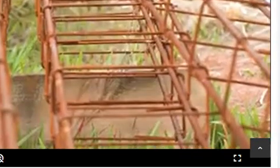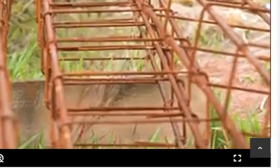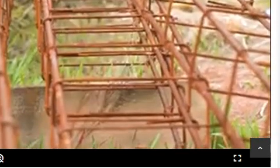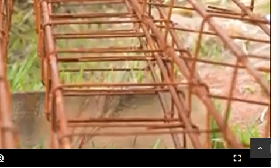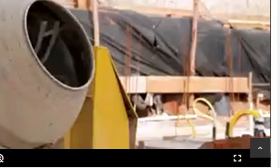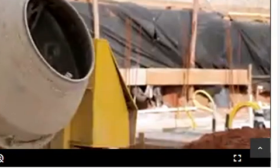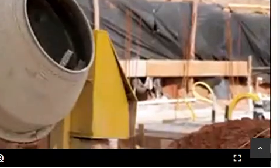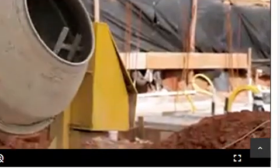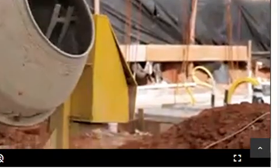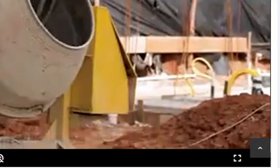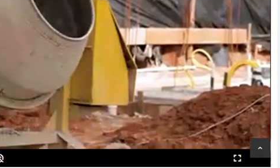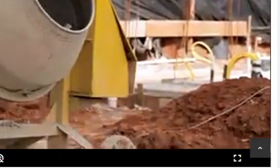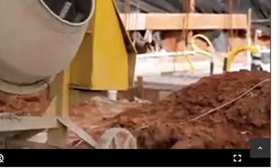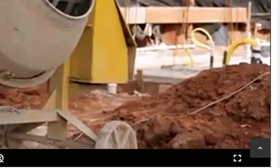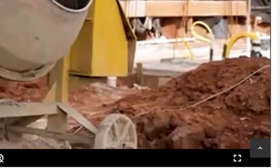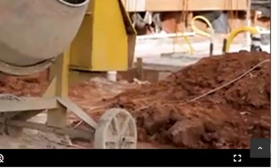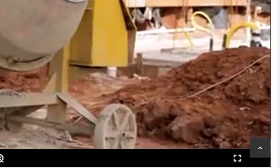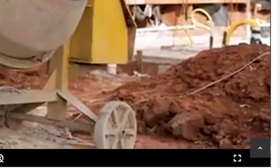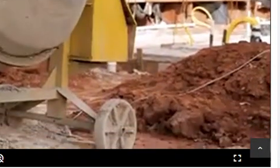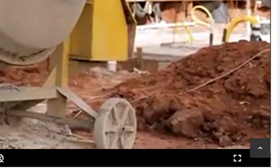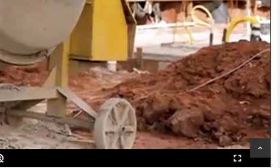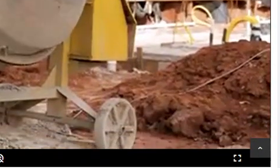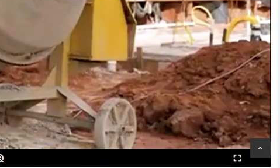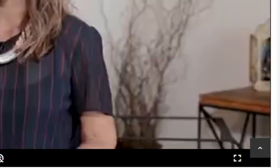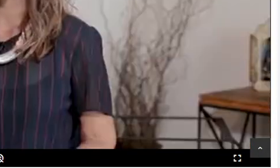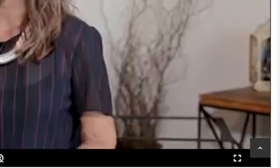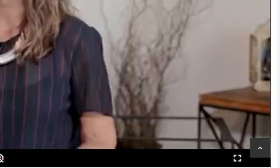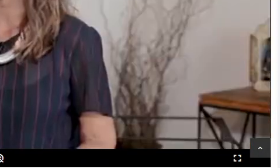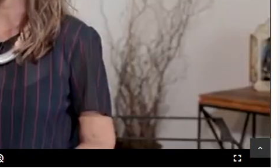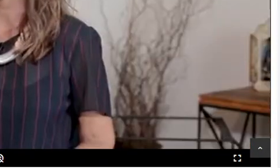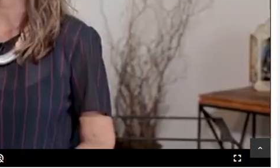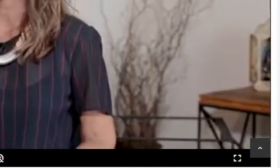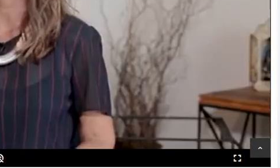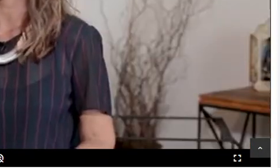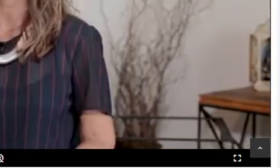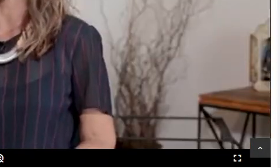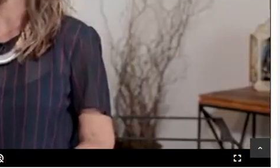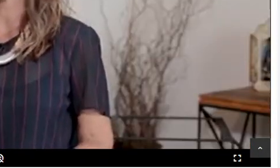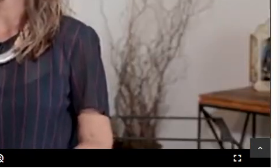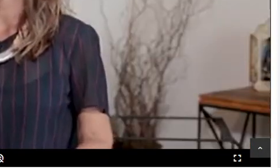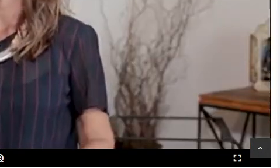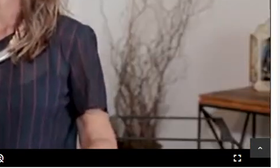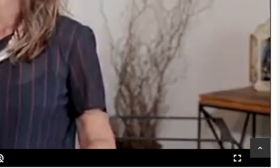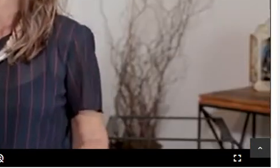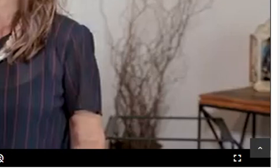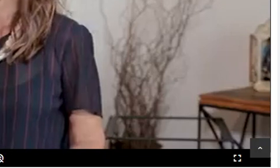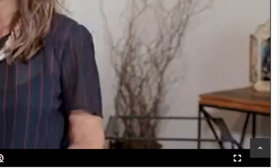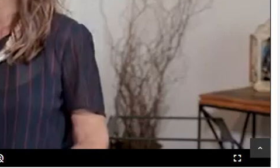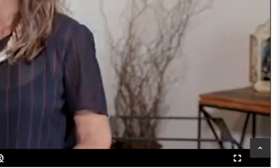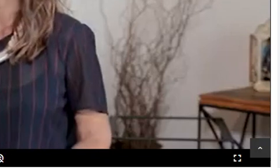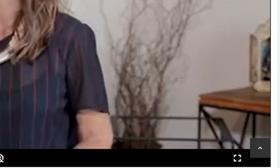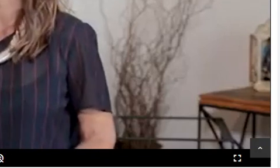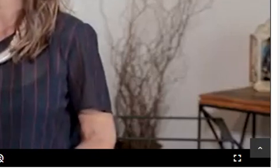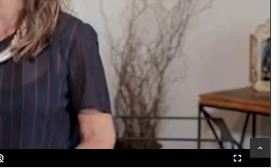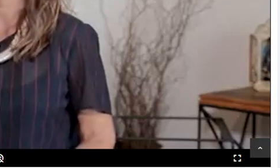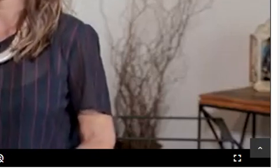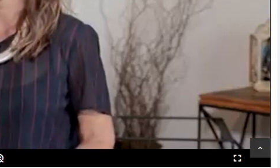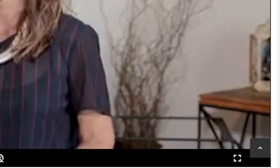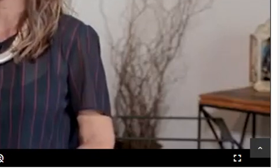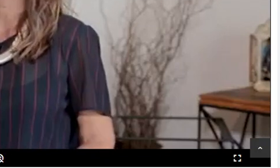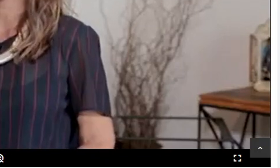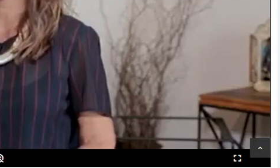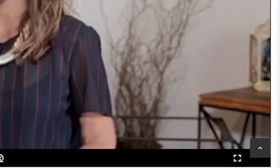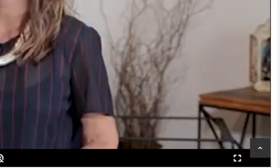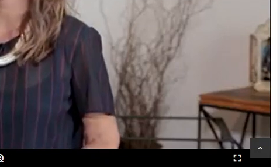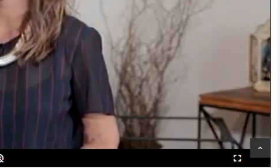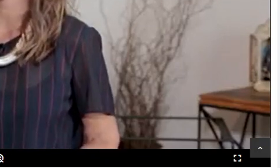insumos, fretes, logística, serviços que estão incluídos e que precisam ser acionados